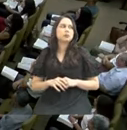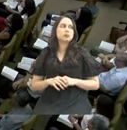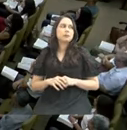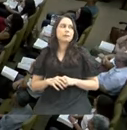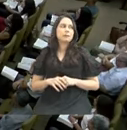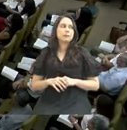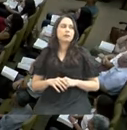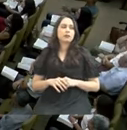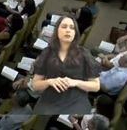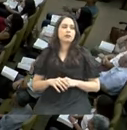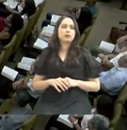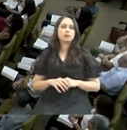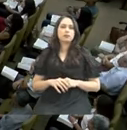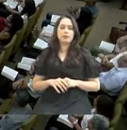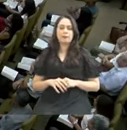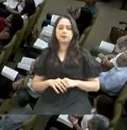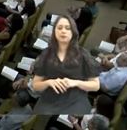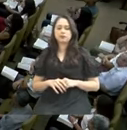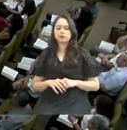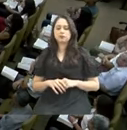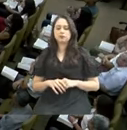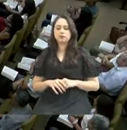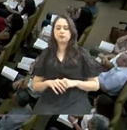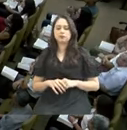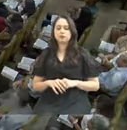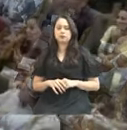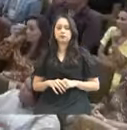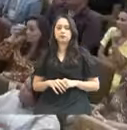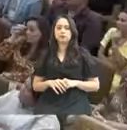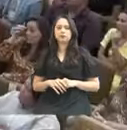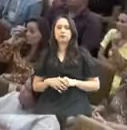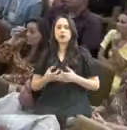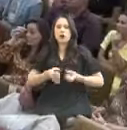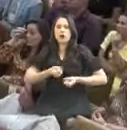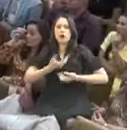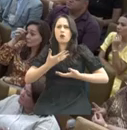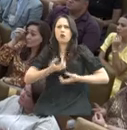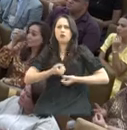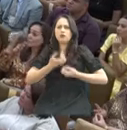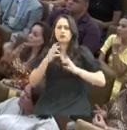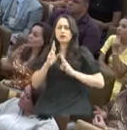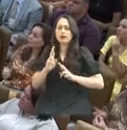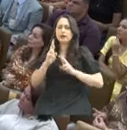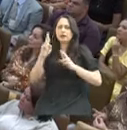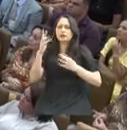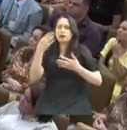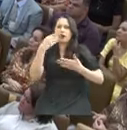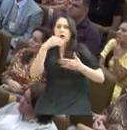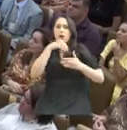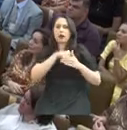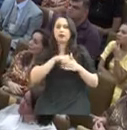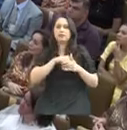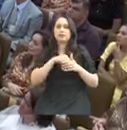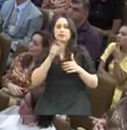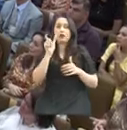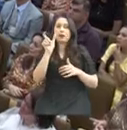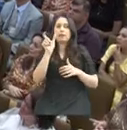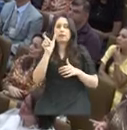Eita! Guardemos firme a confissão da nossa esperança. Esta